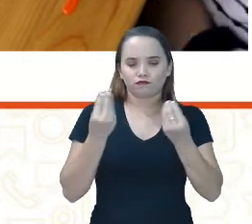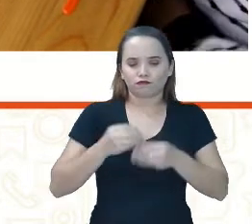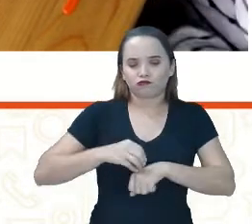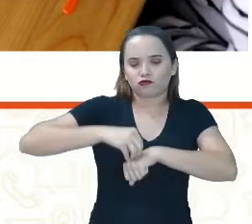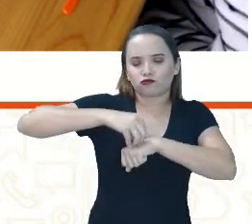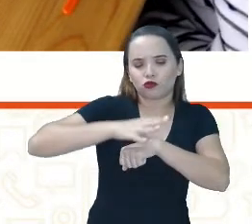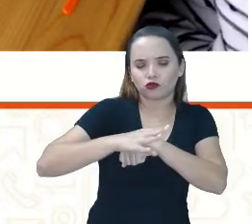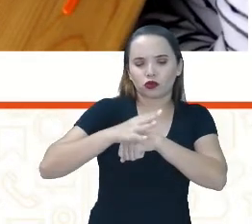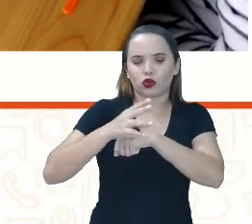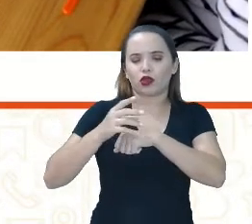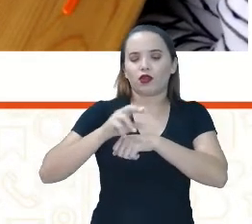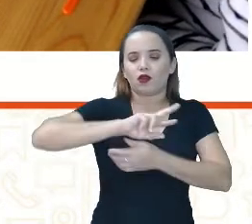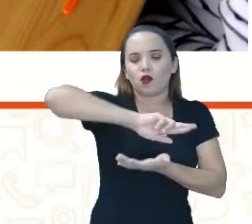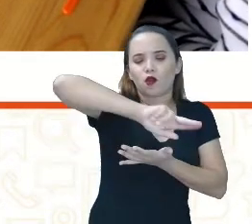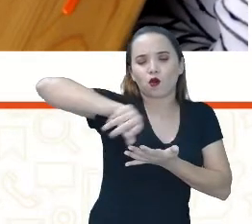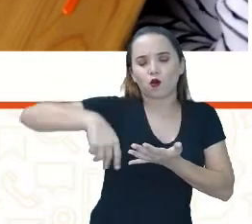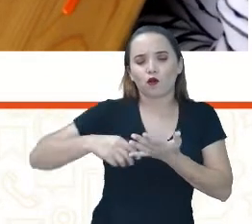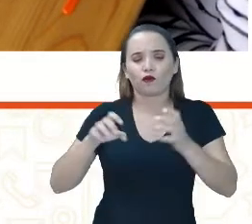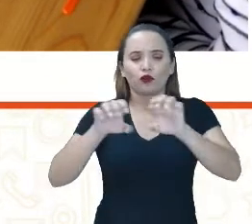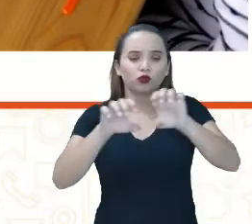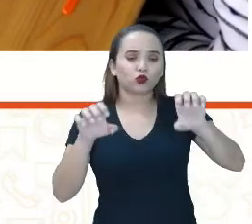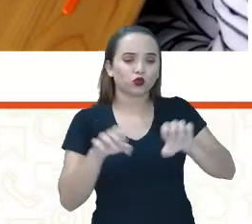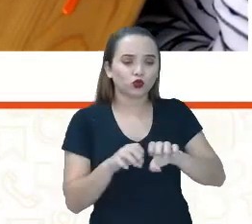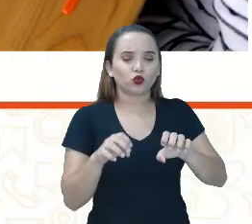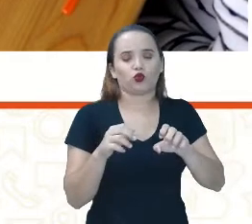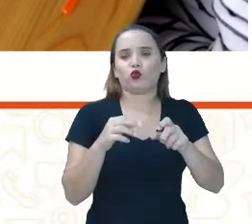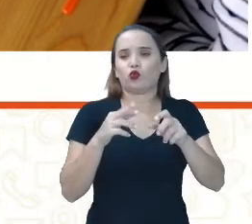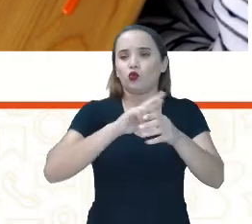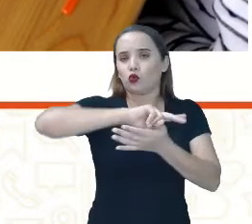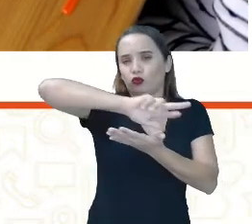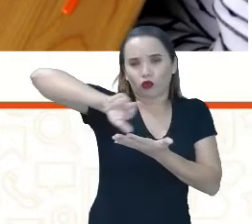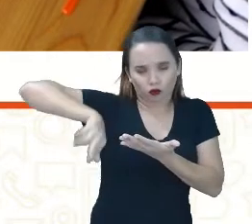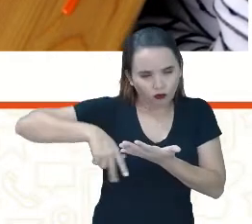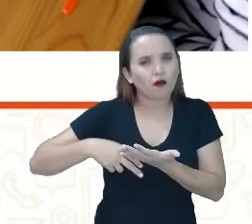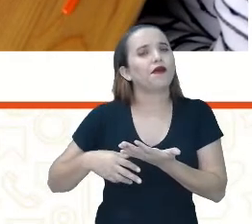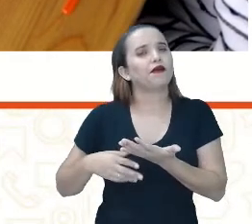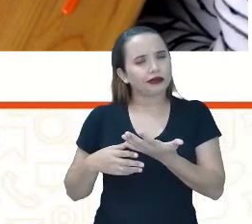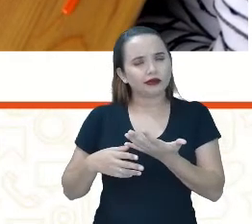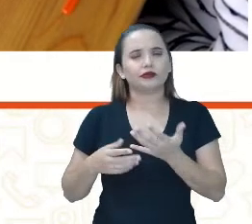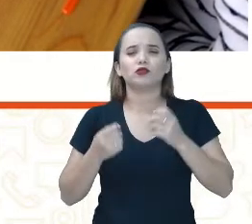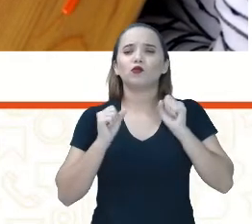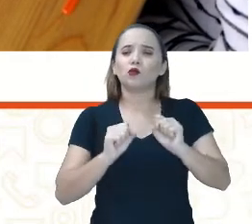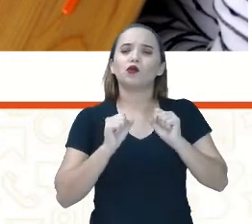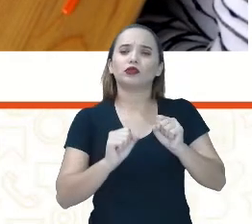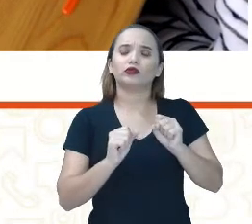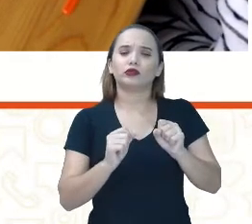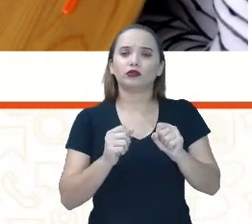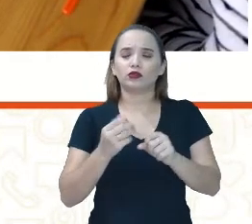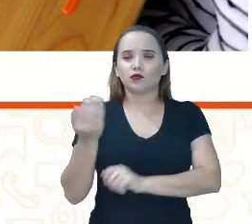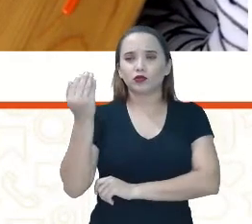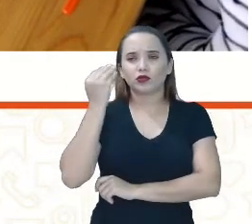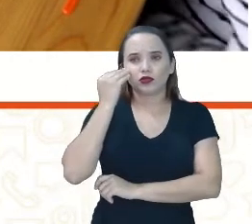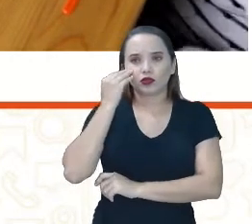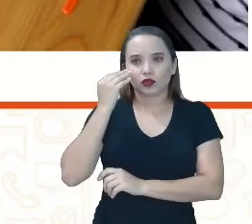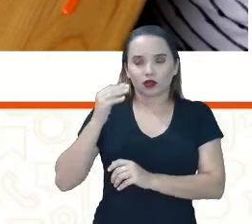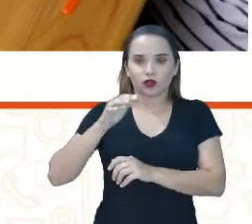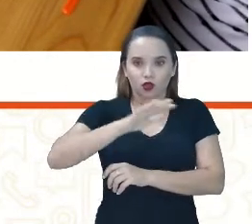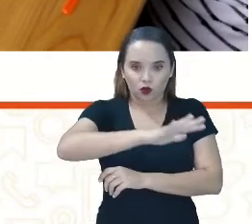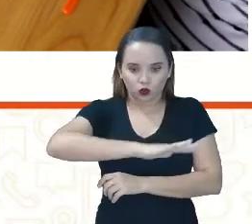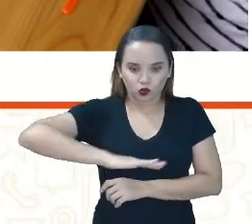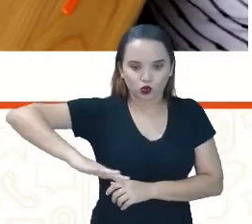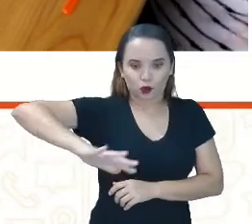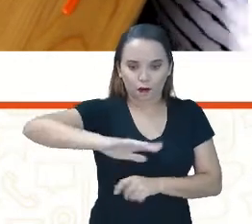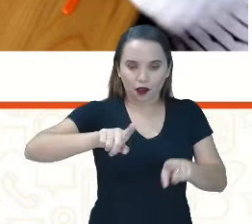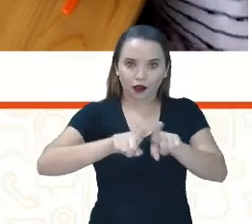né, de formatos diferentes, para que a gente possa fazer uma localização de espaço e